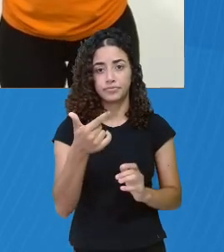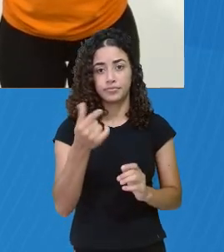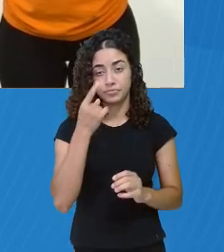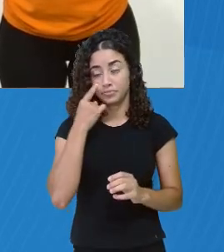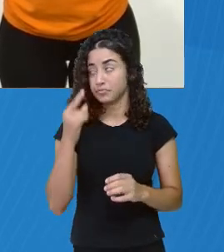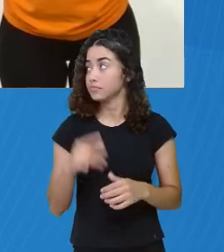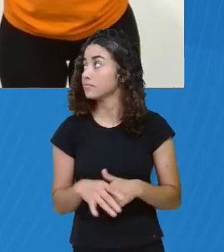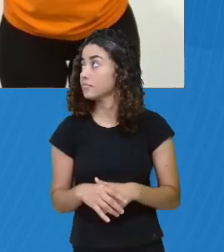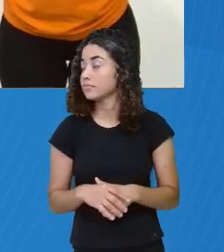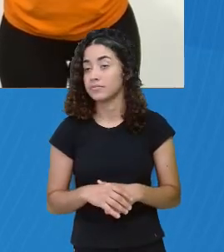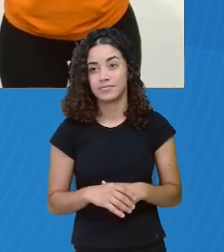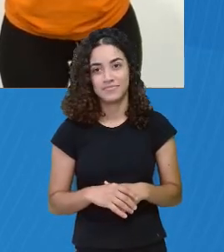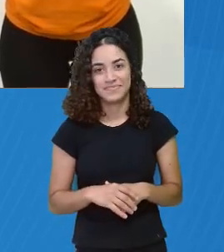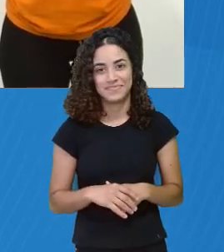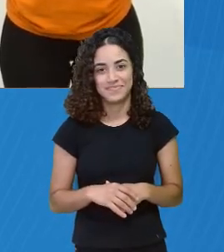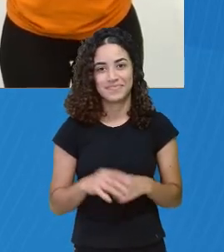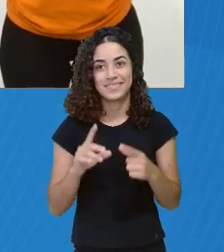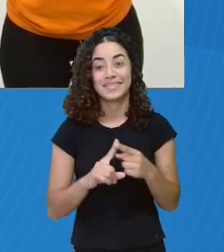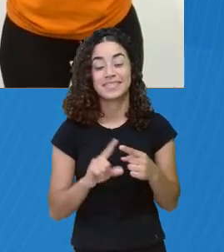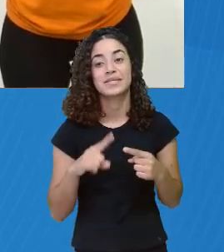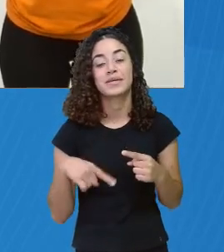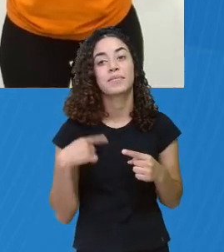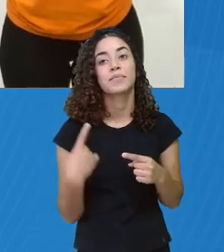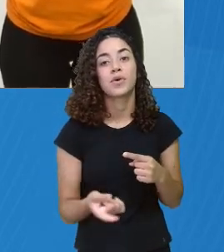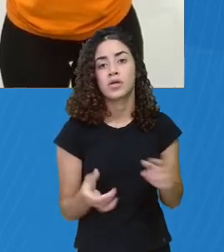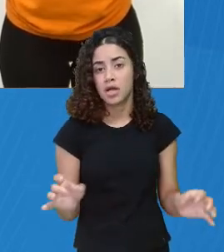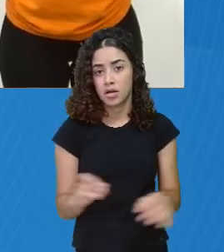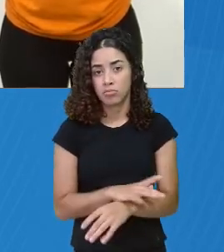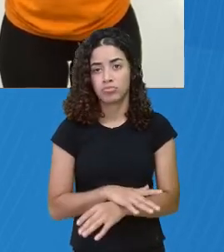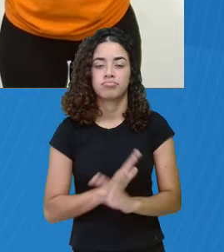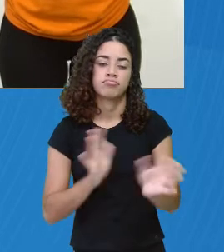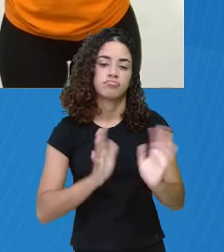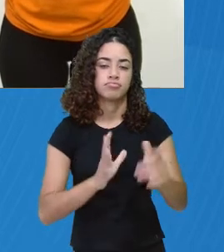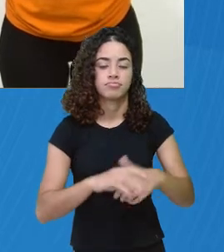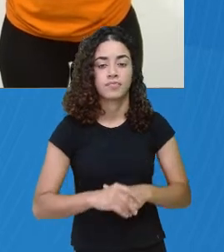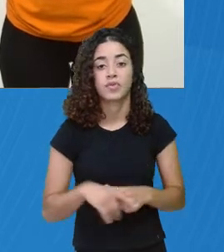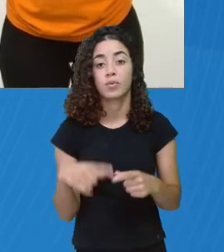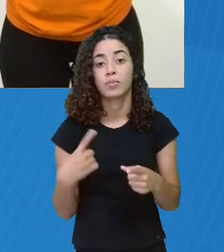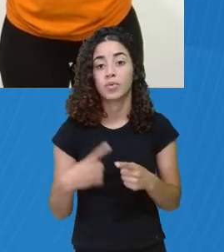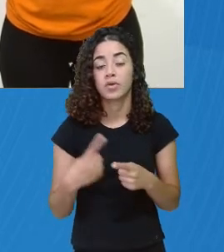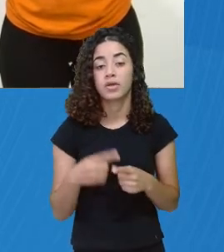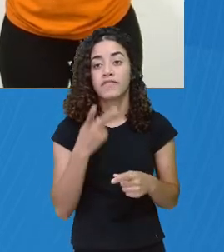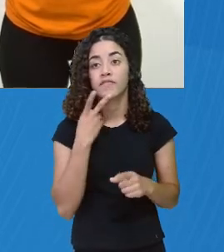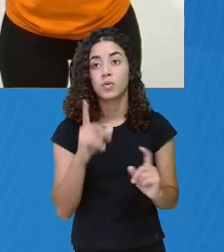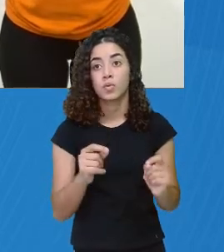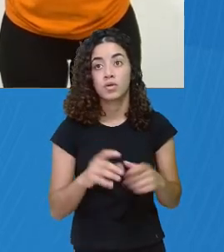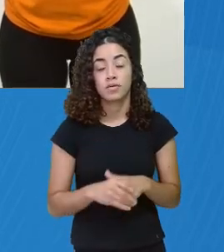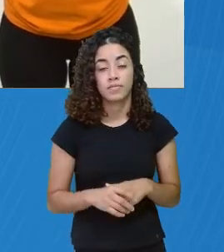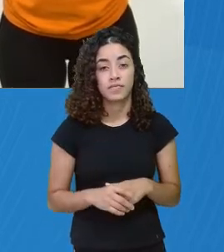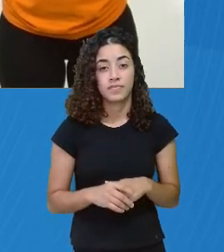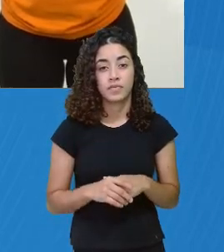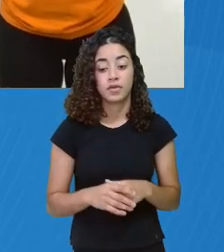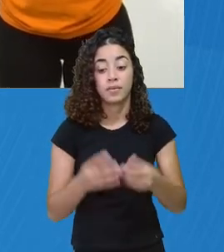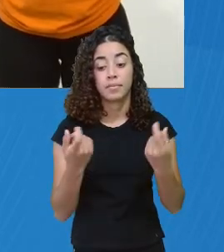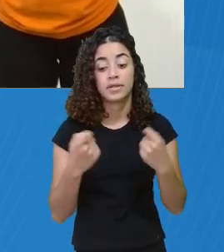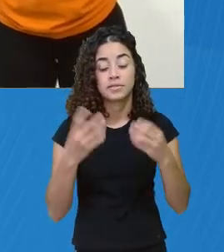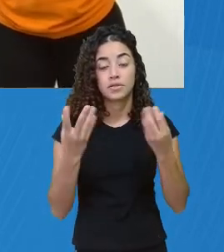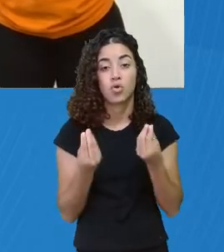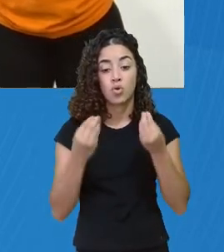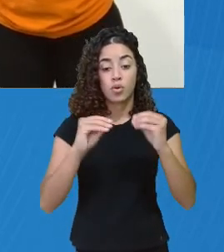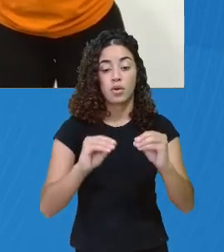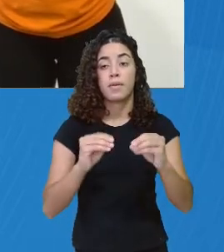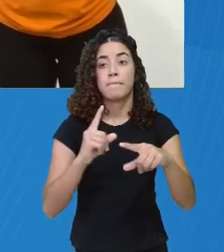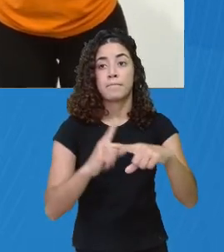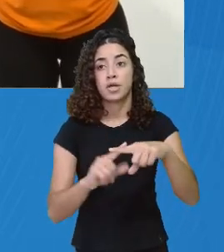resultado 12. E depois, encerrou por aí? Não, porque ainda diz assim, ó, adicionando mais 2